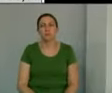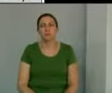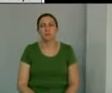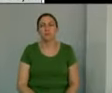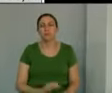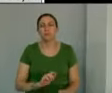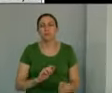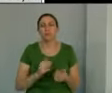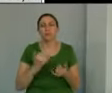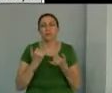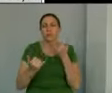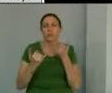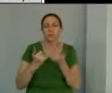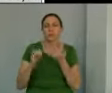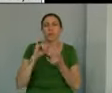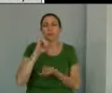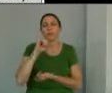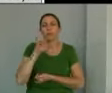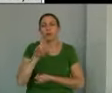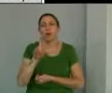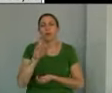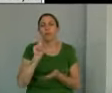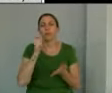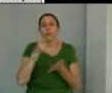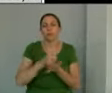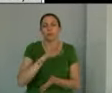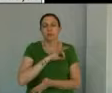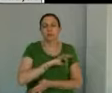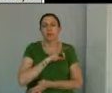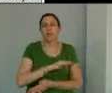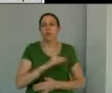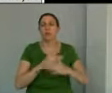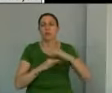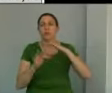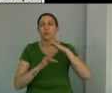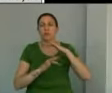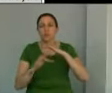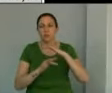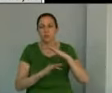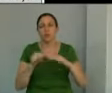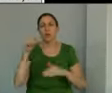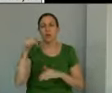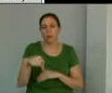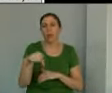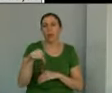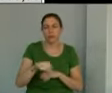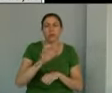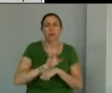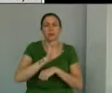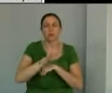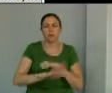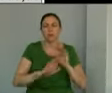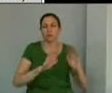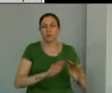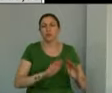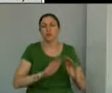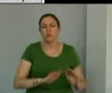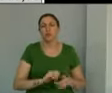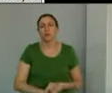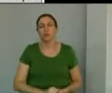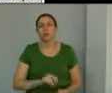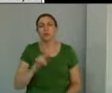sobre pagamento dos salários, pagamento de fornecedores, ele fica para o município. Então, uma estimativa de arrecadação